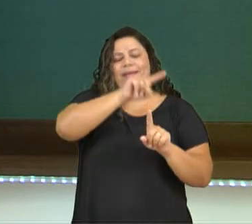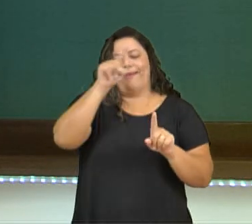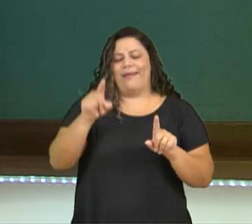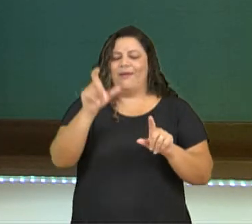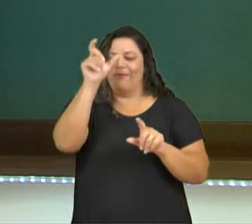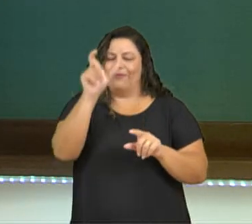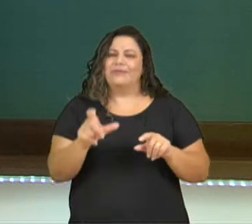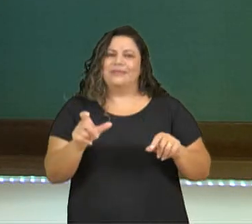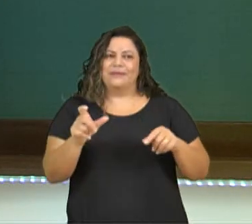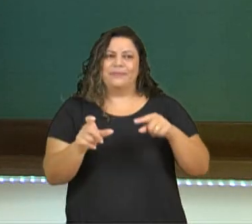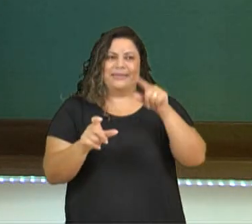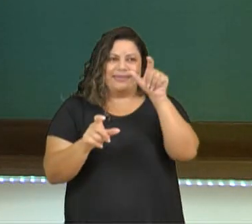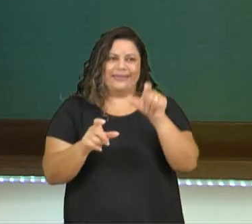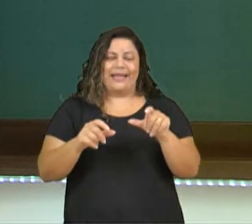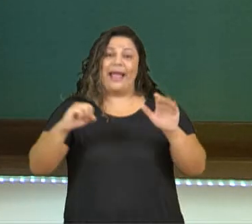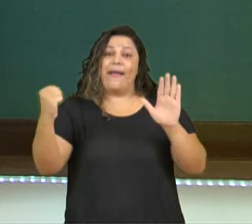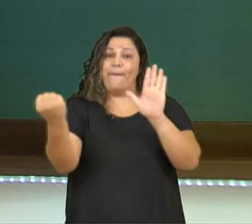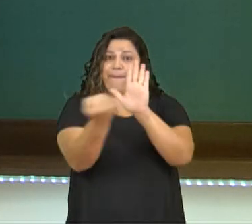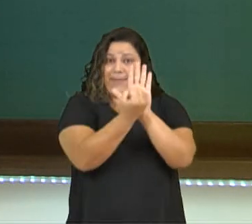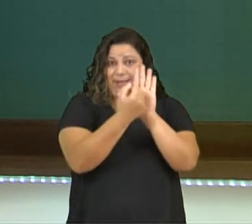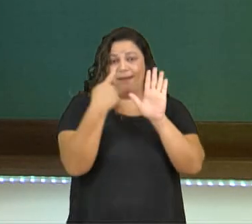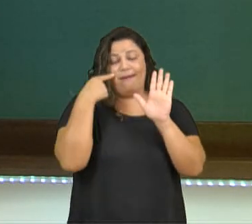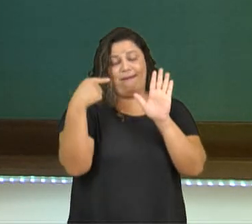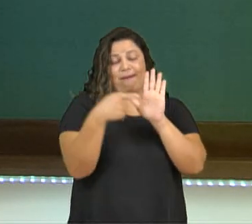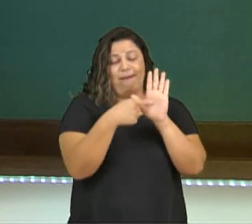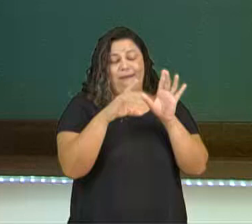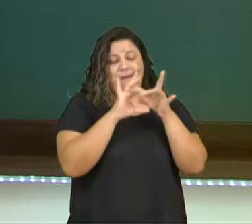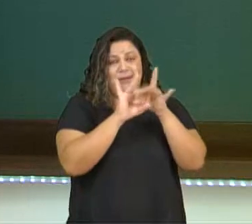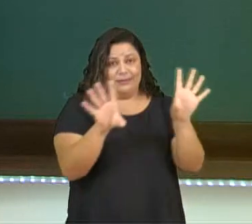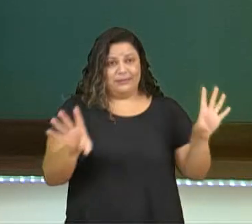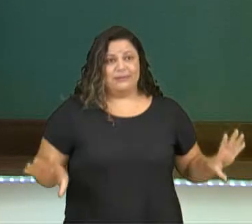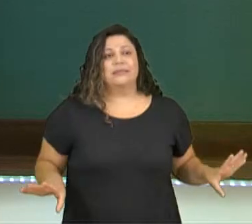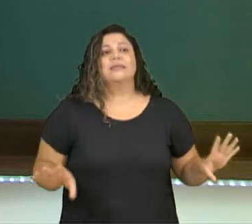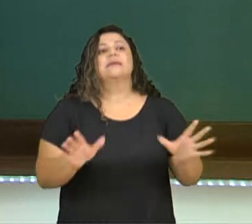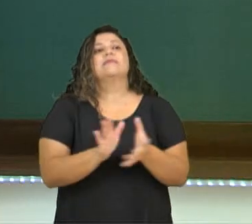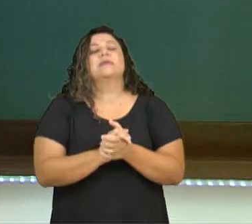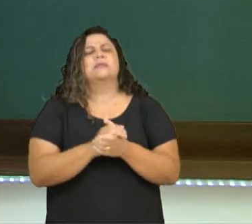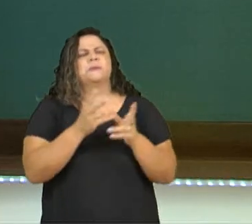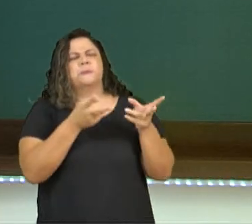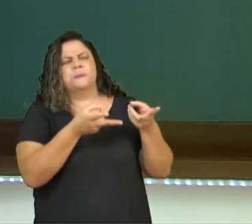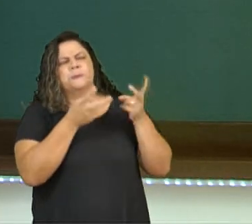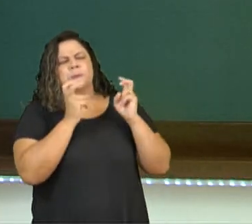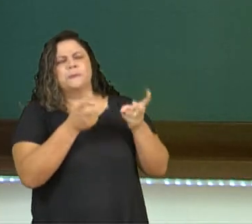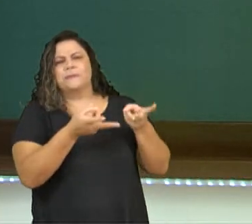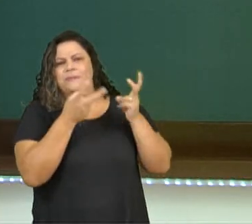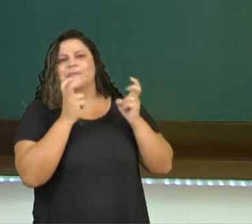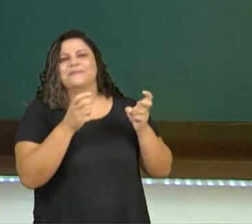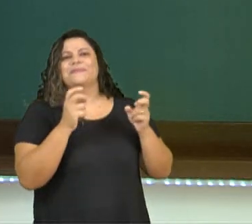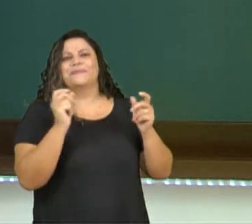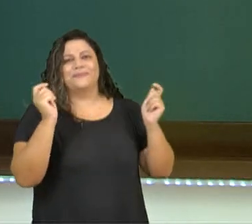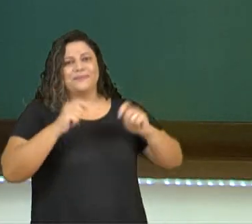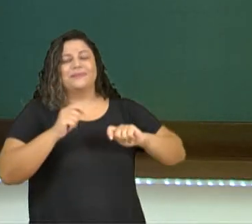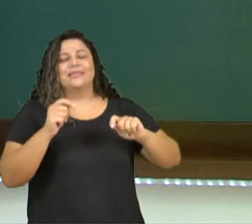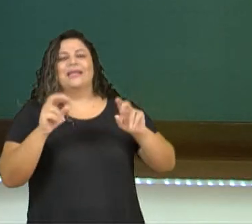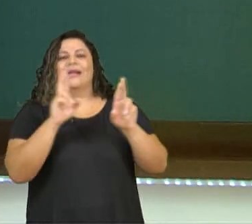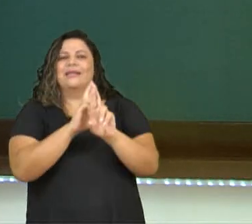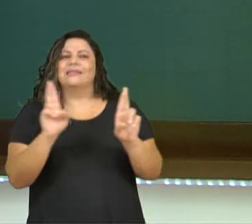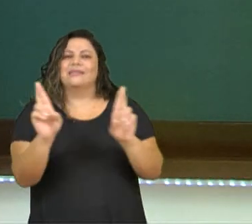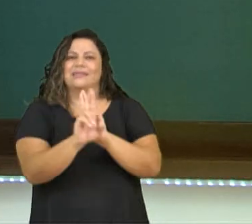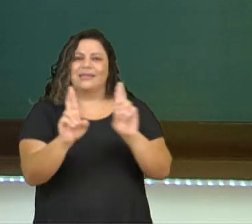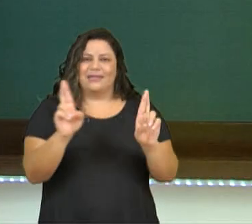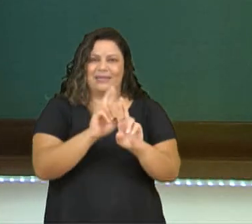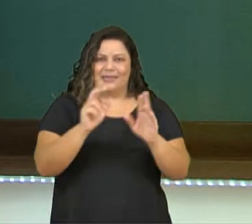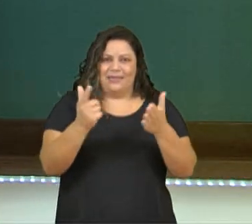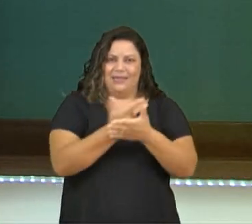metade aqui com a sua marca disponível. Então a gente percebe esta relação com os